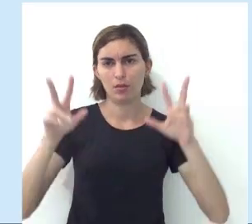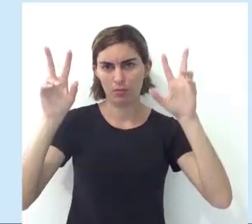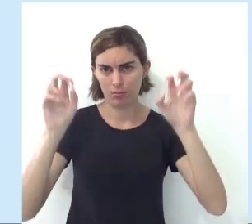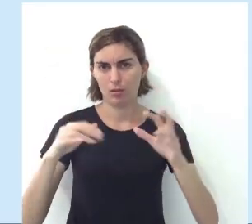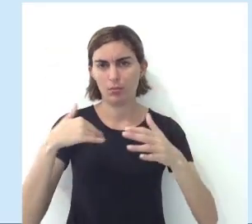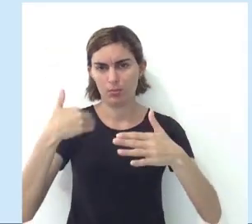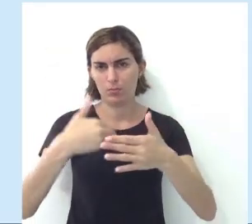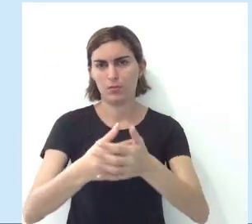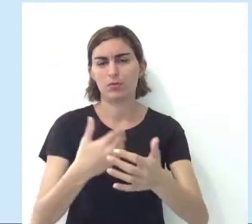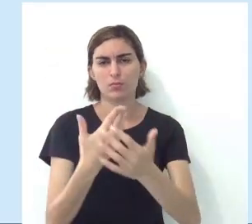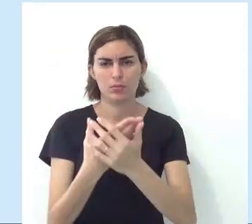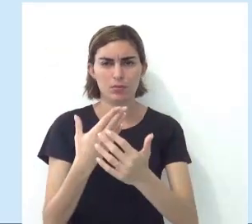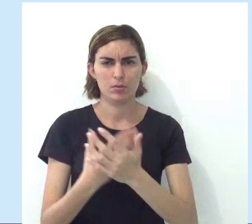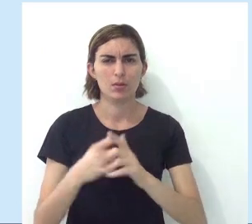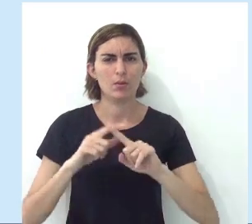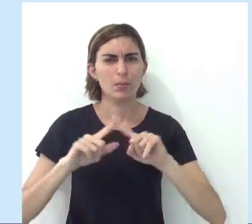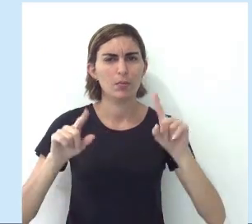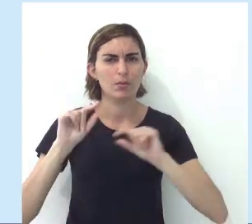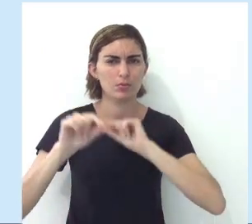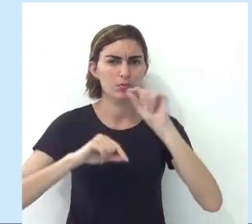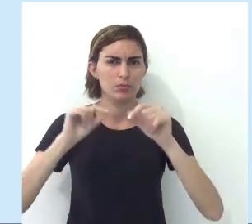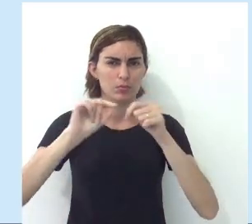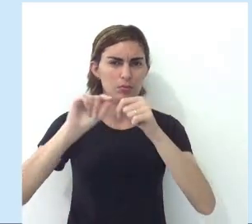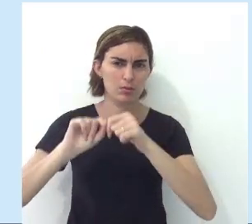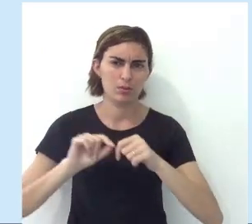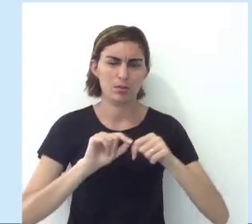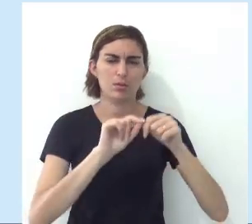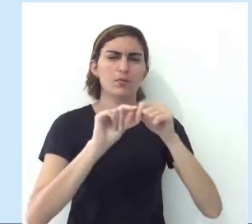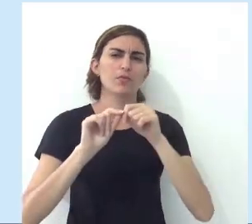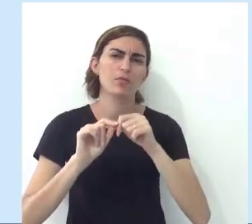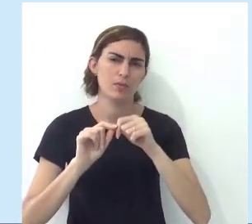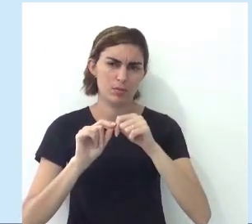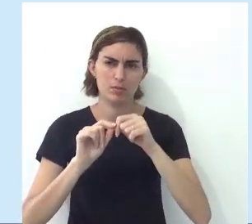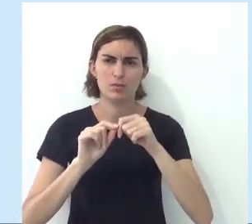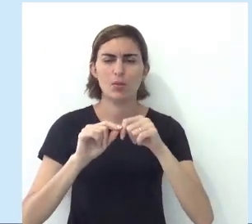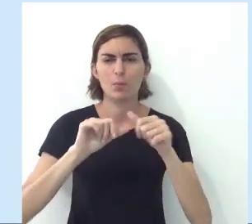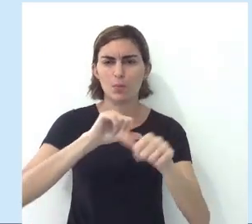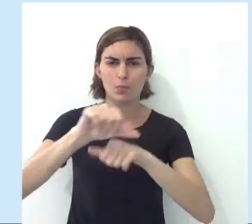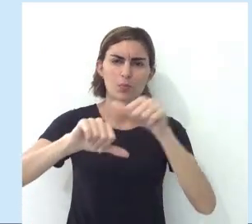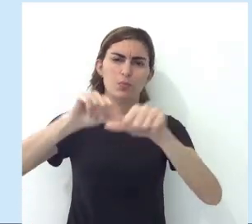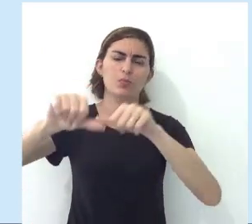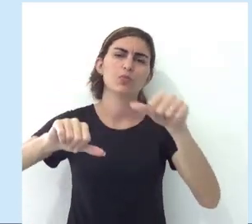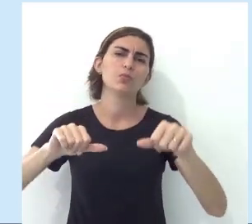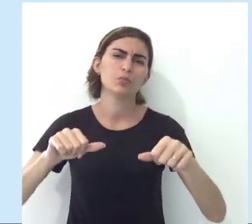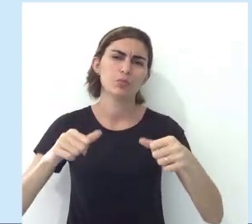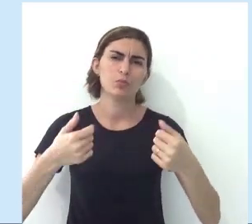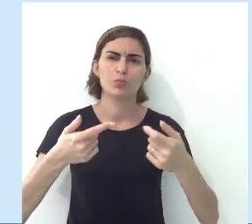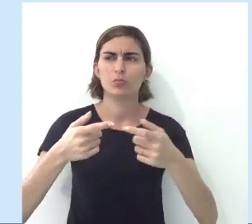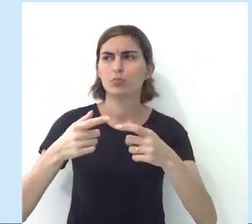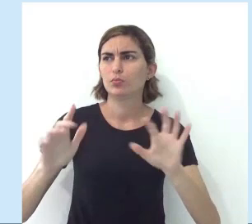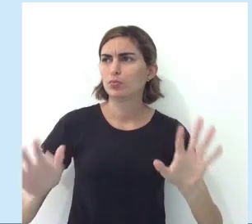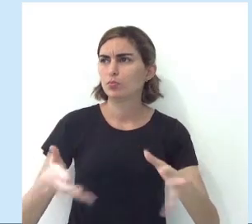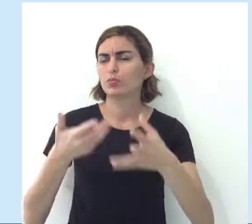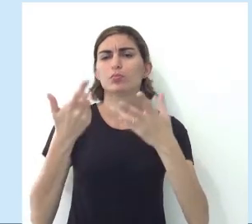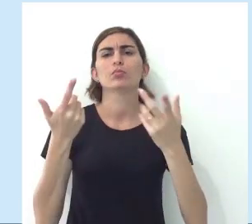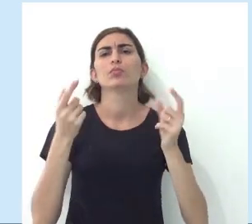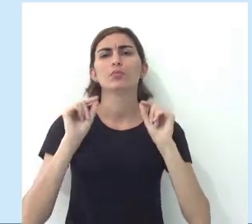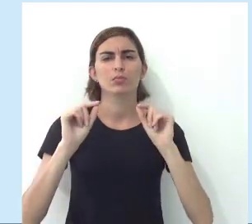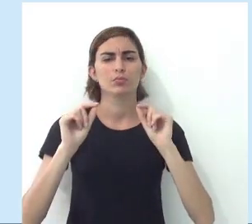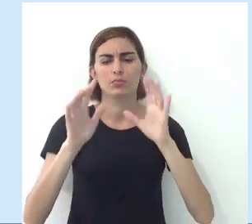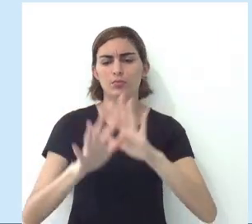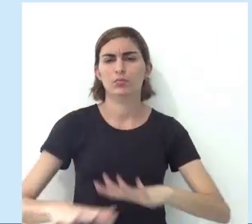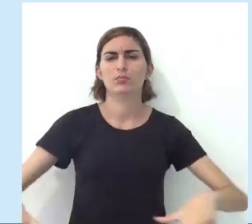Que isso é um tema para umas próximas aulas, tá? Mas o que faz essa modificação, né? O que faz esse